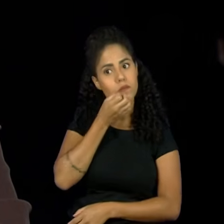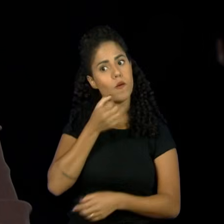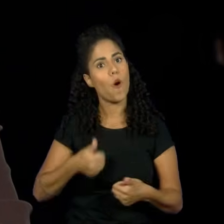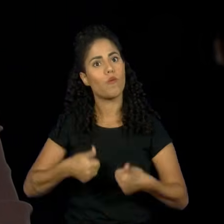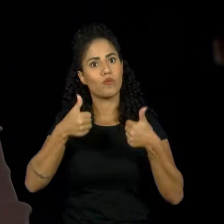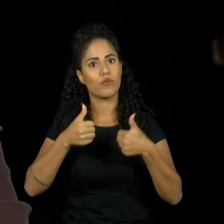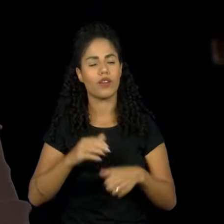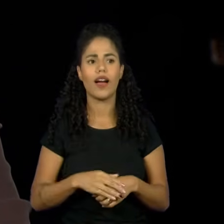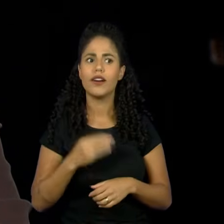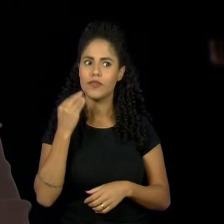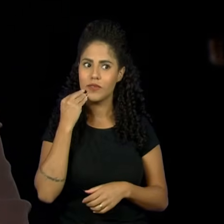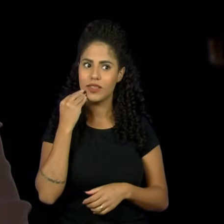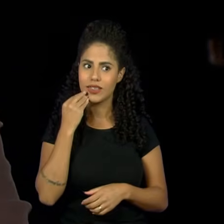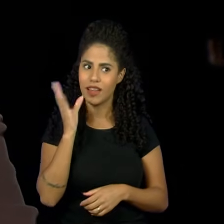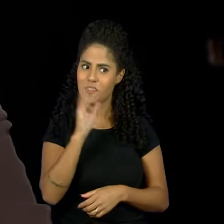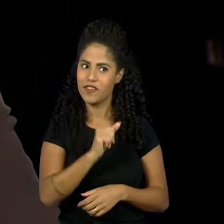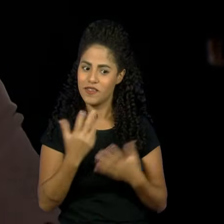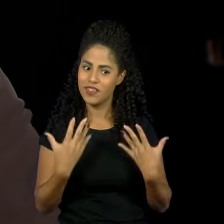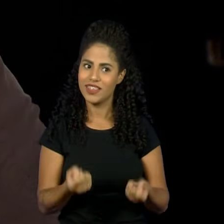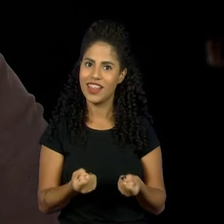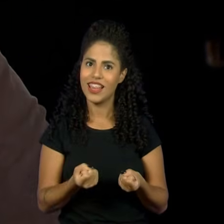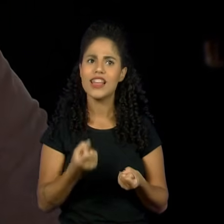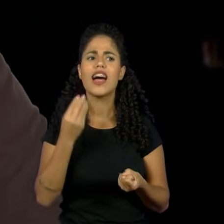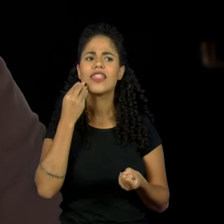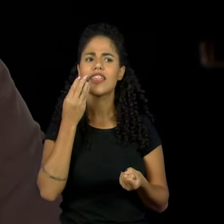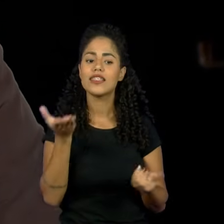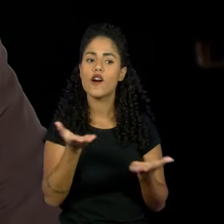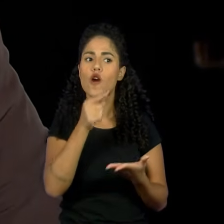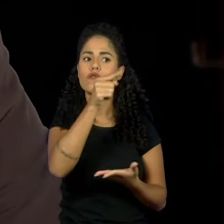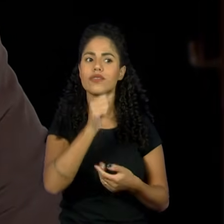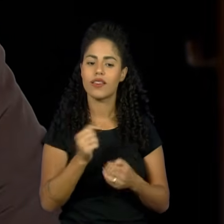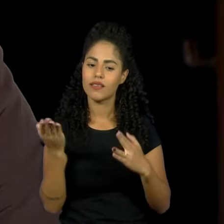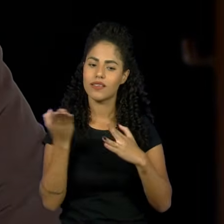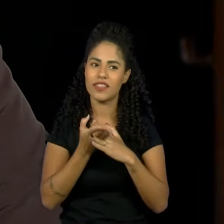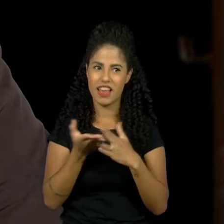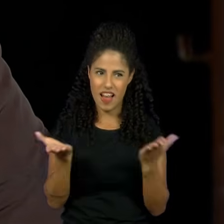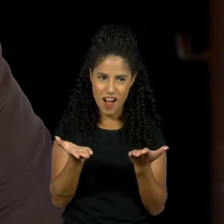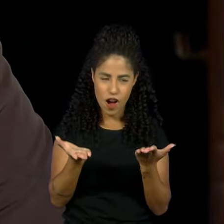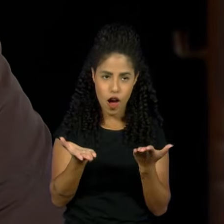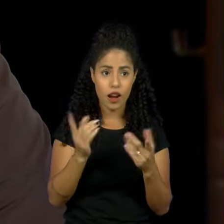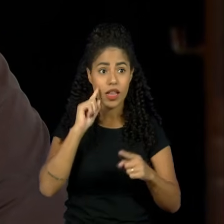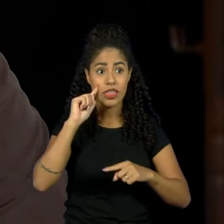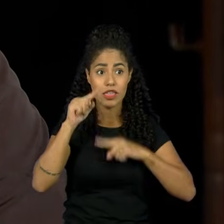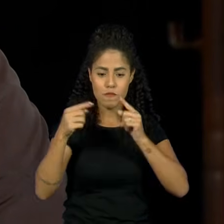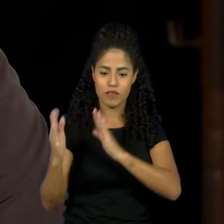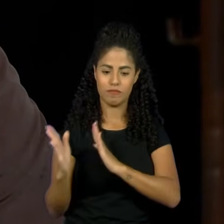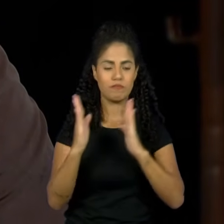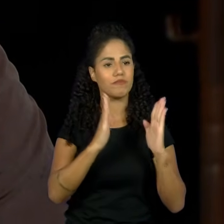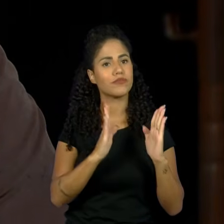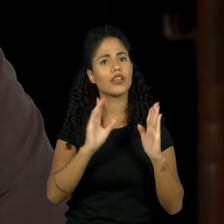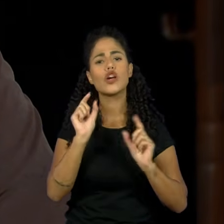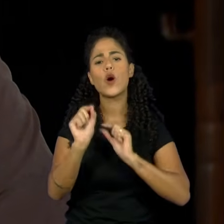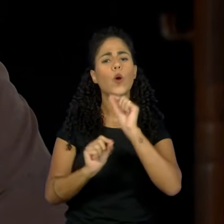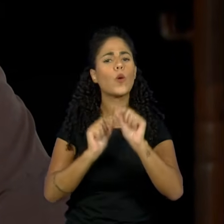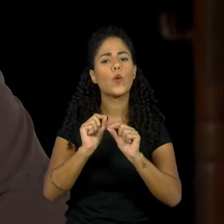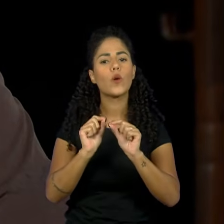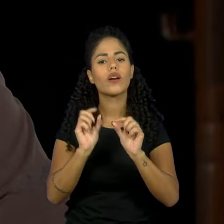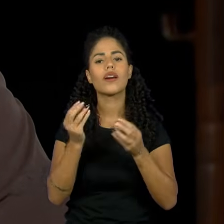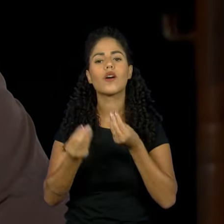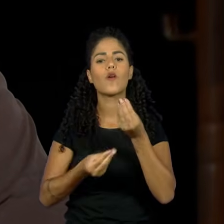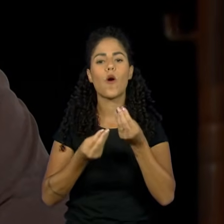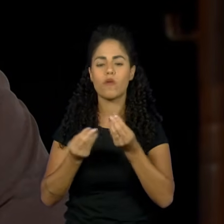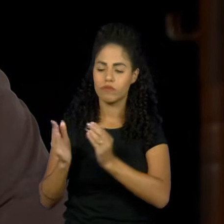pessoal, vamos fazer esse teste aí? Vamos fazer esse teste? Faz esse teste agora aí no intervalo, porque no próximo bloco, o fim